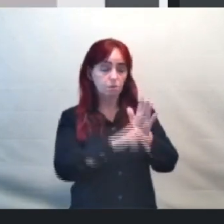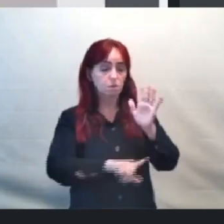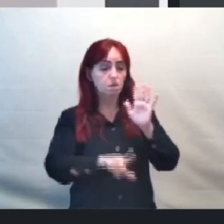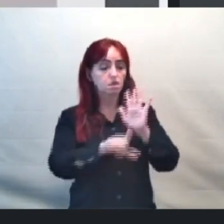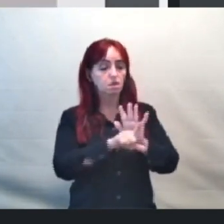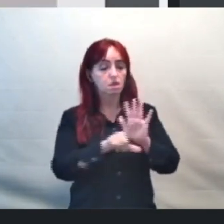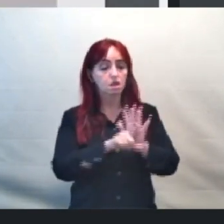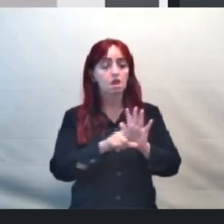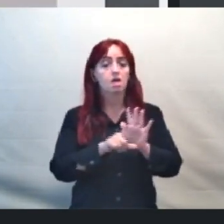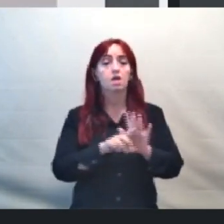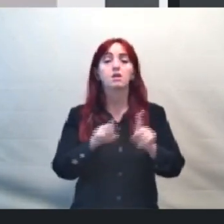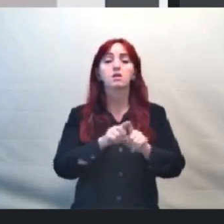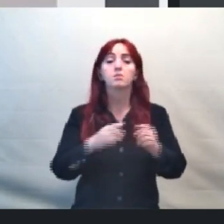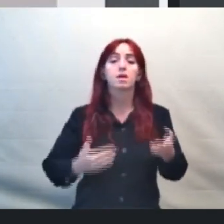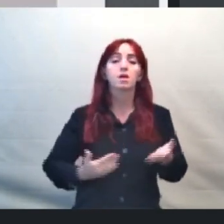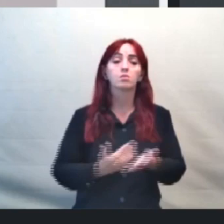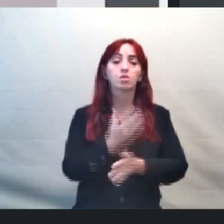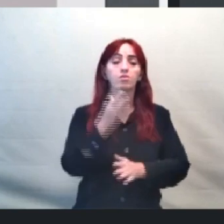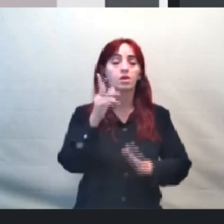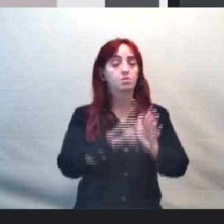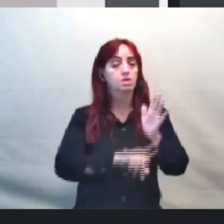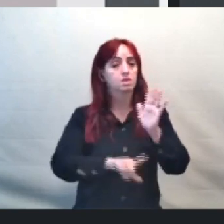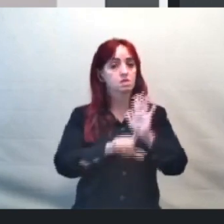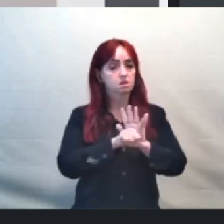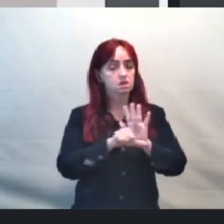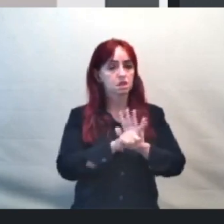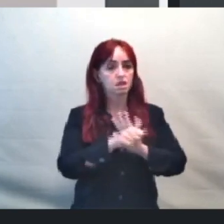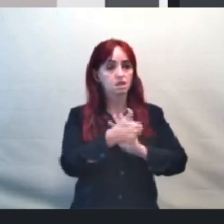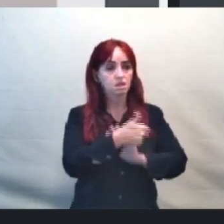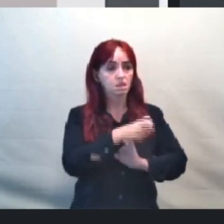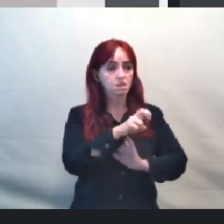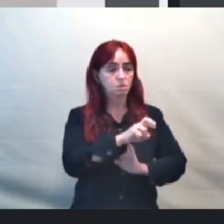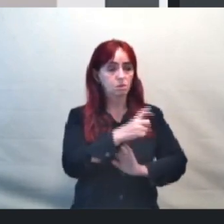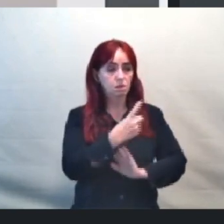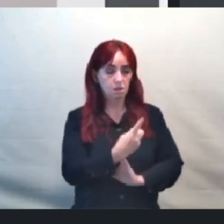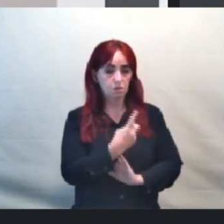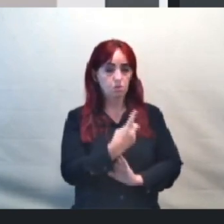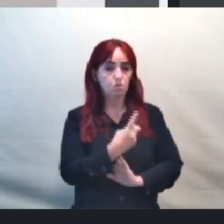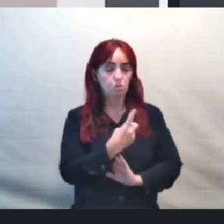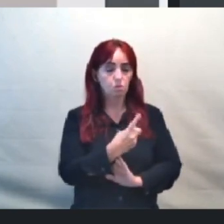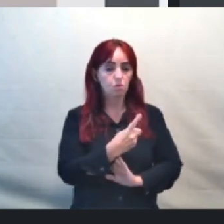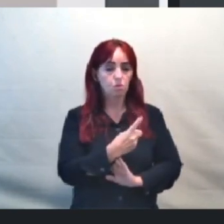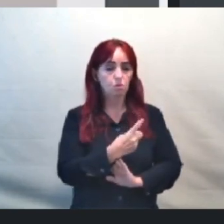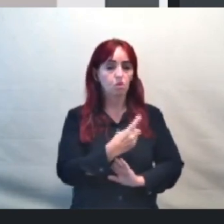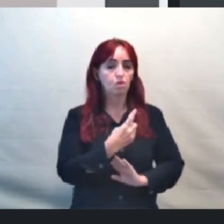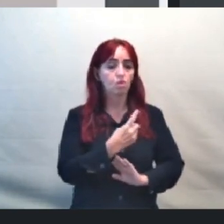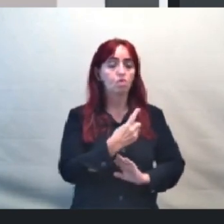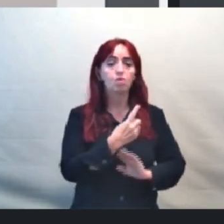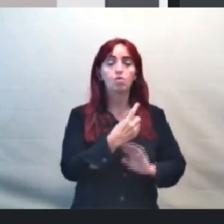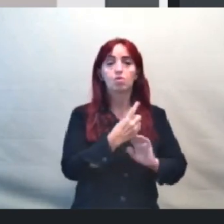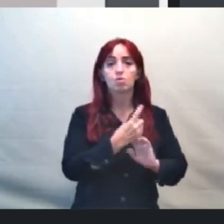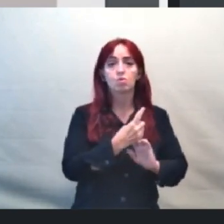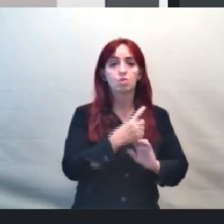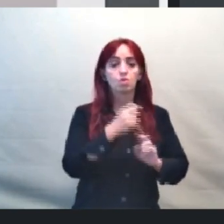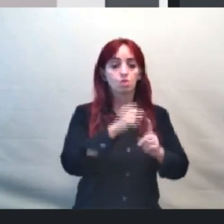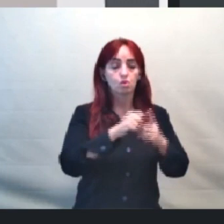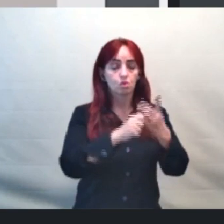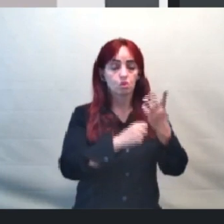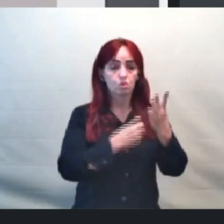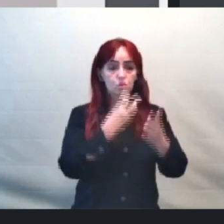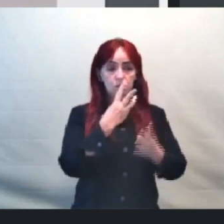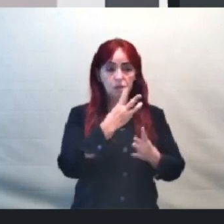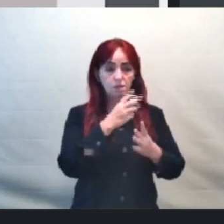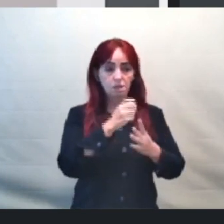Projetos de lei votados são, portanto, 151 no terceiro quadrimestre, resolução 8, propostas de emenda à